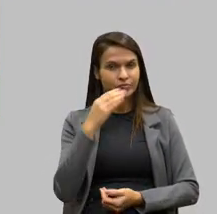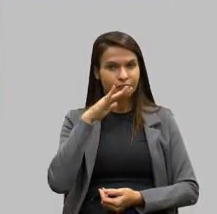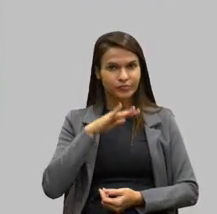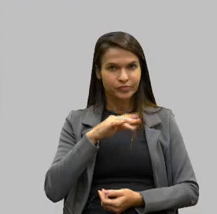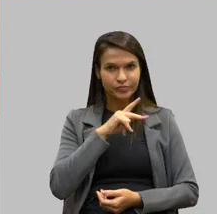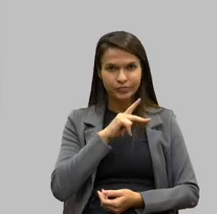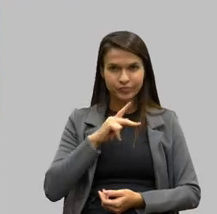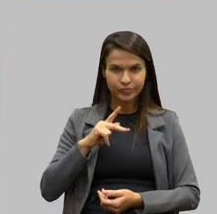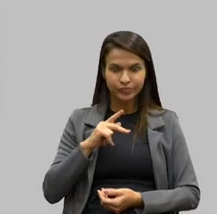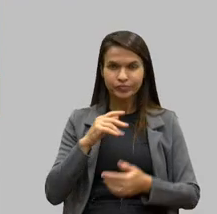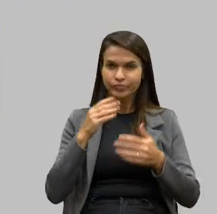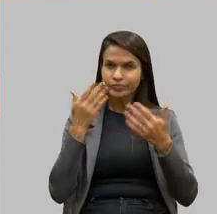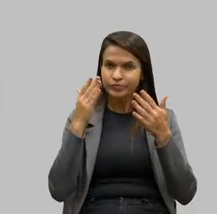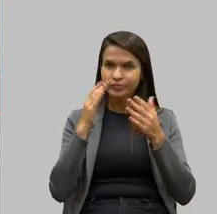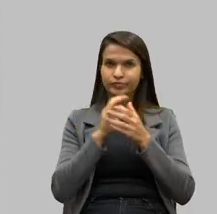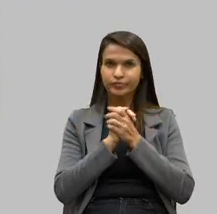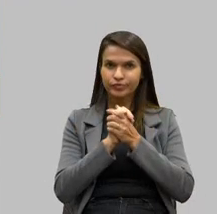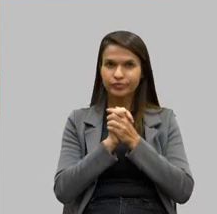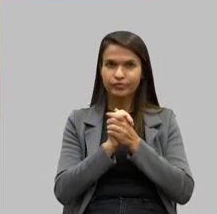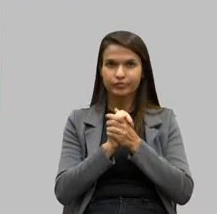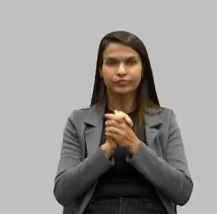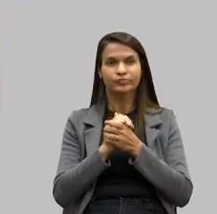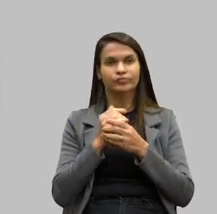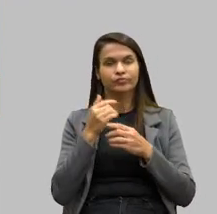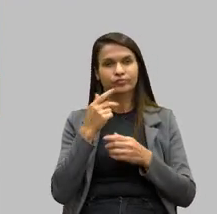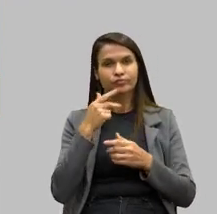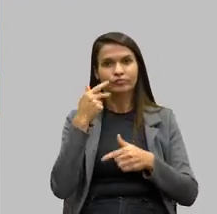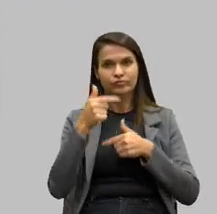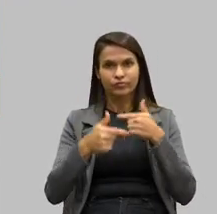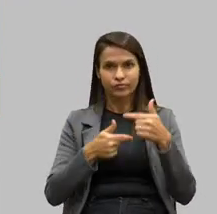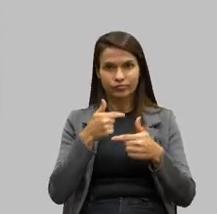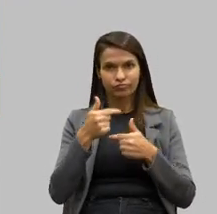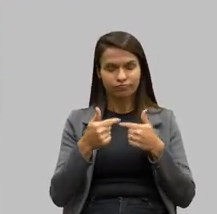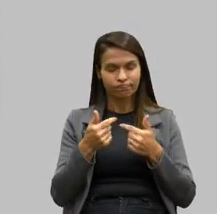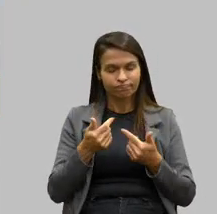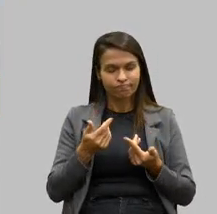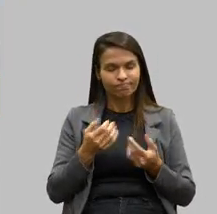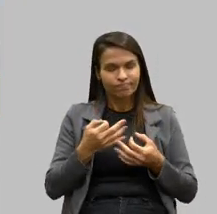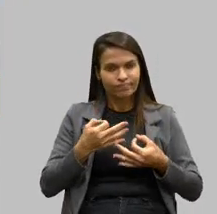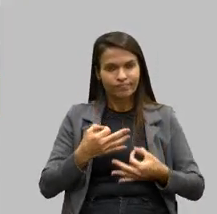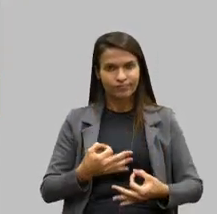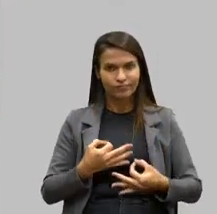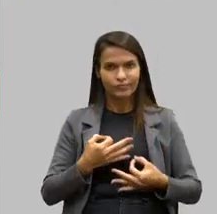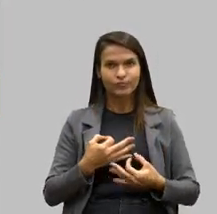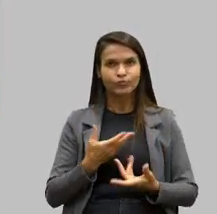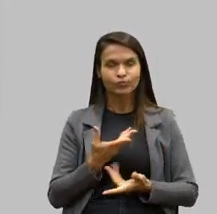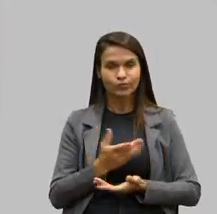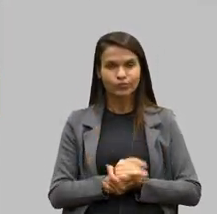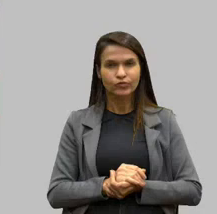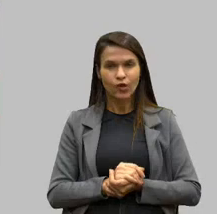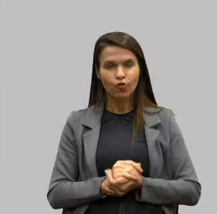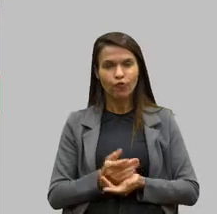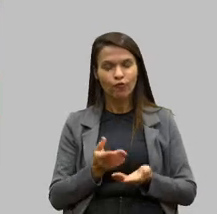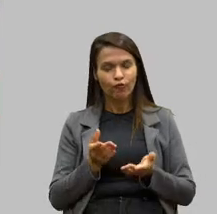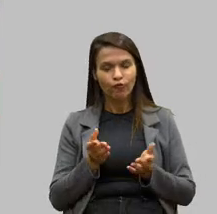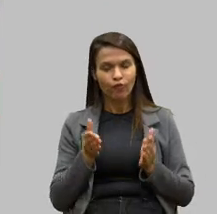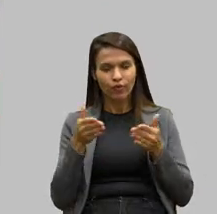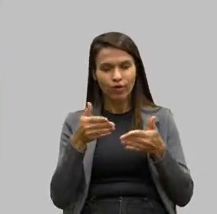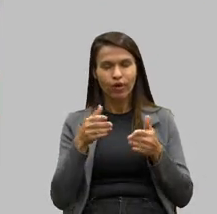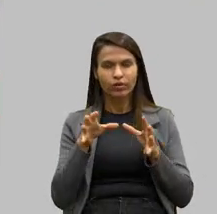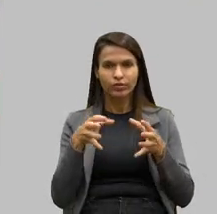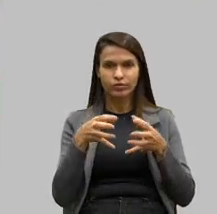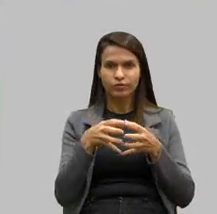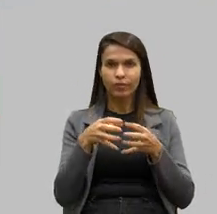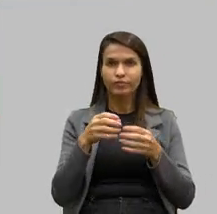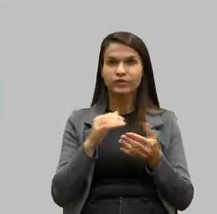condução, não seria diferente, pelo seu equilíbrio e forma de lidar aqui com a comissão. Ao secretário, muito boa tarde.